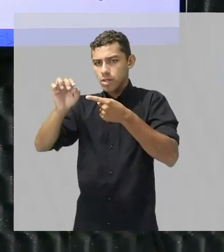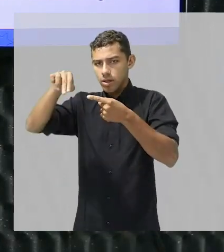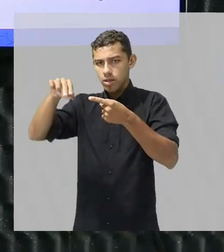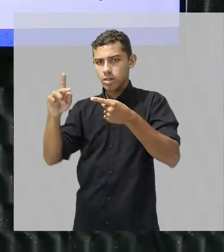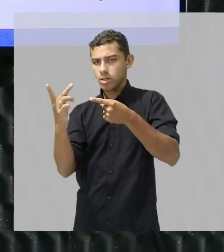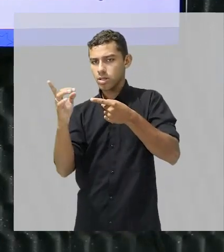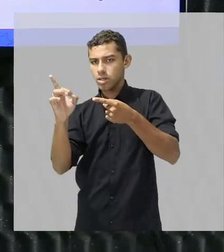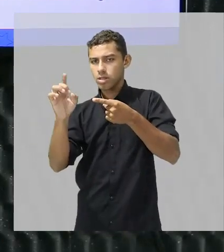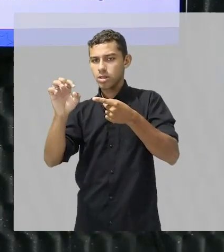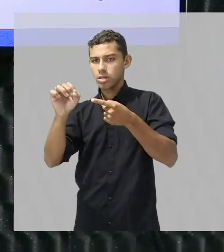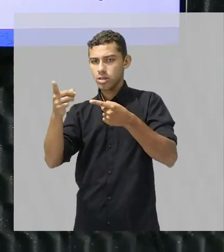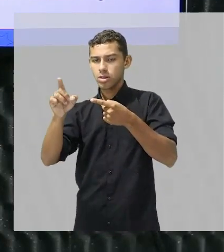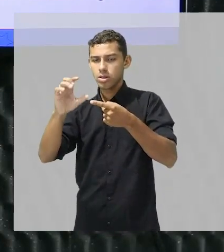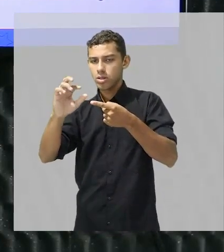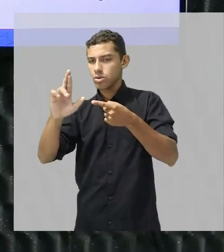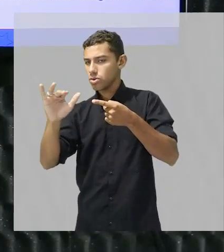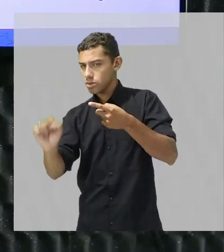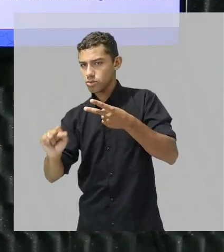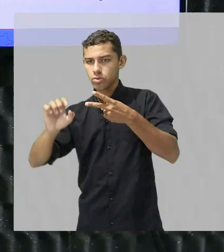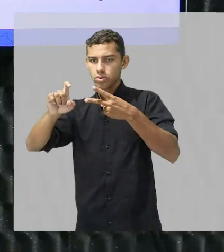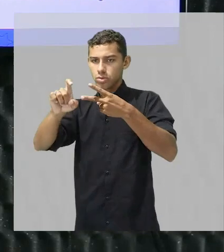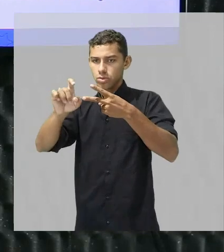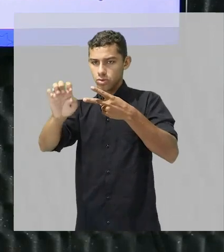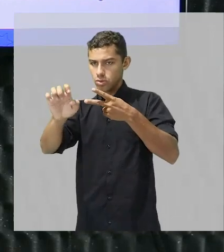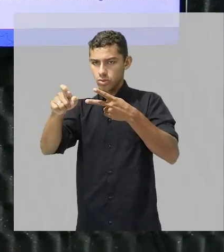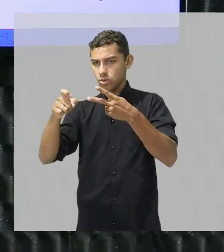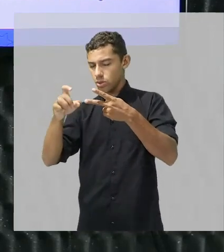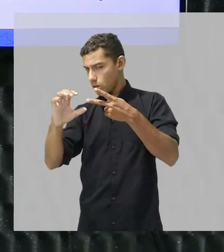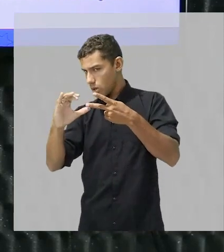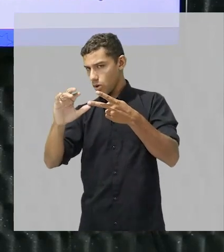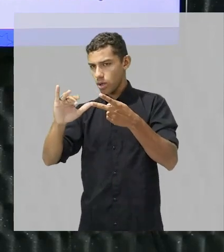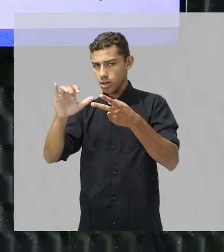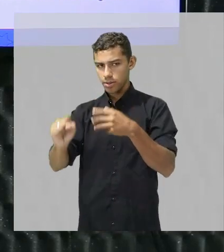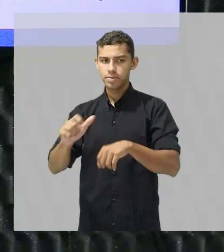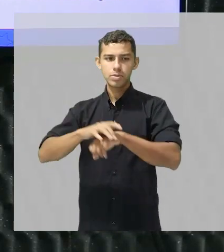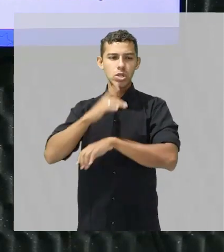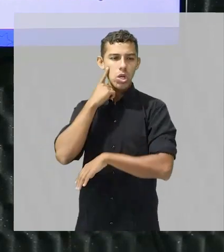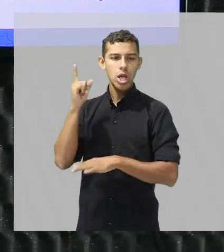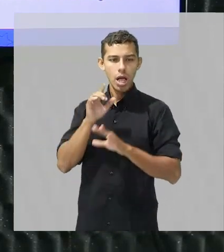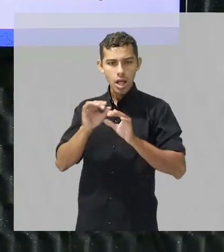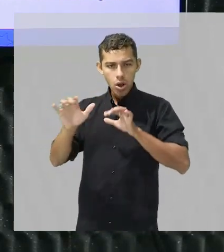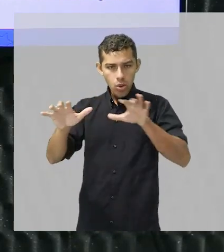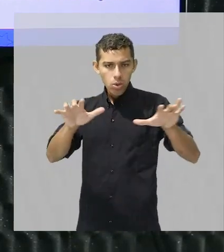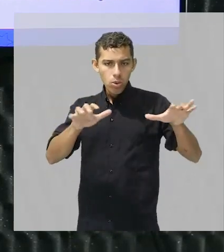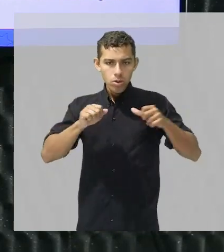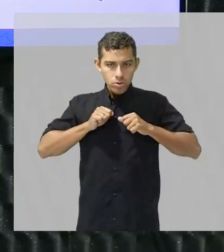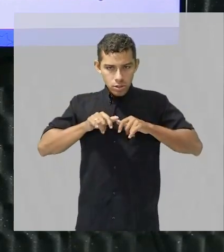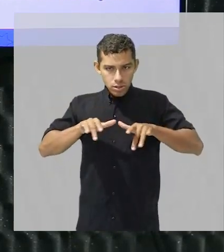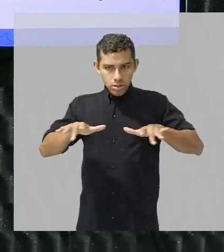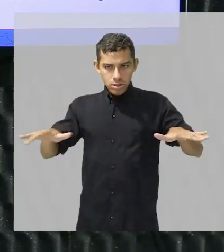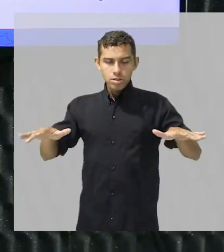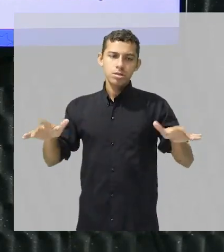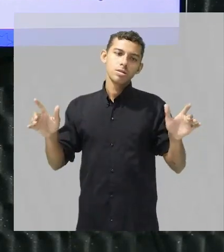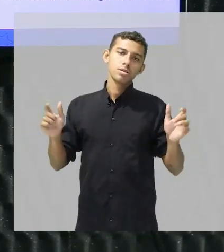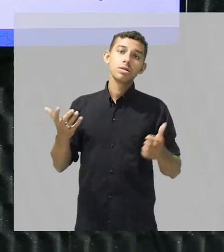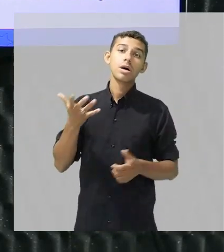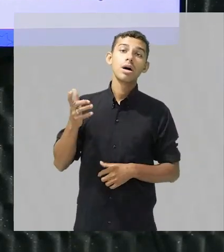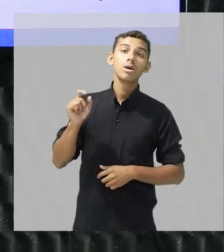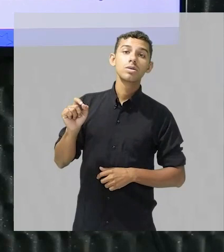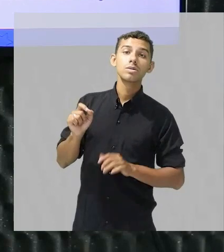as exócrinas, que se distinguem pelo local onde liberam seus produtos. Então ele está